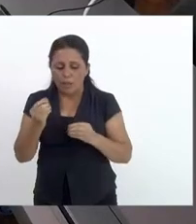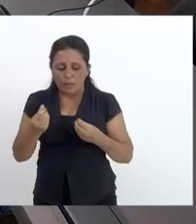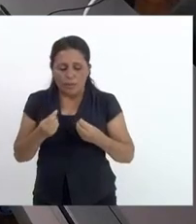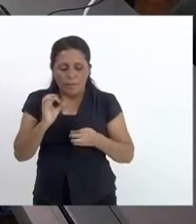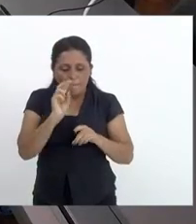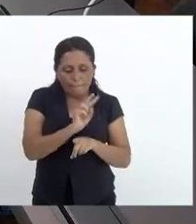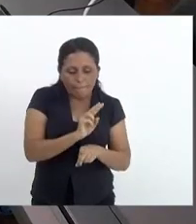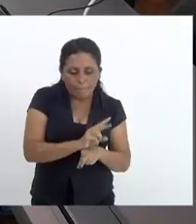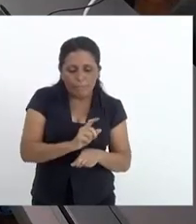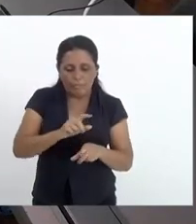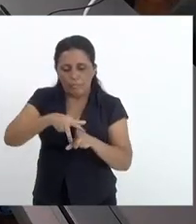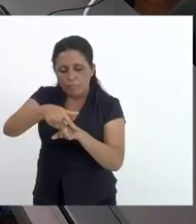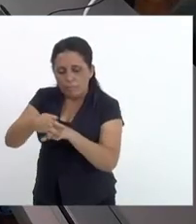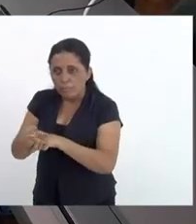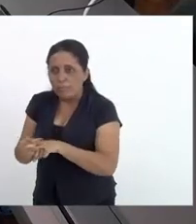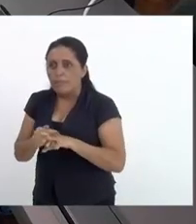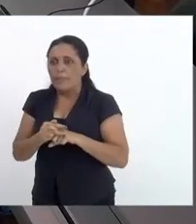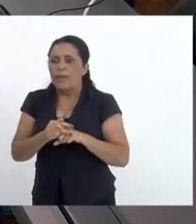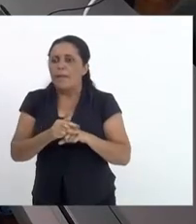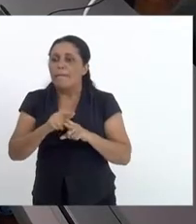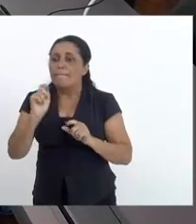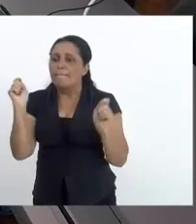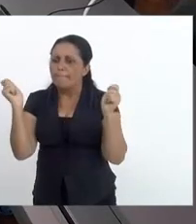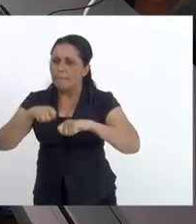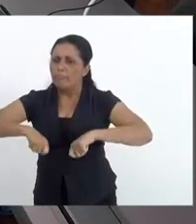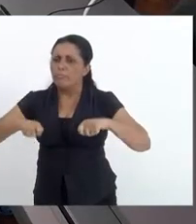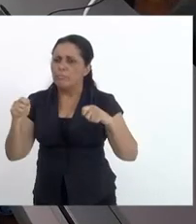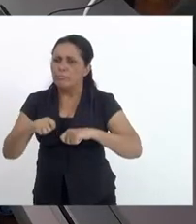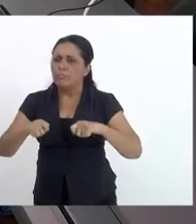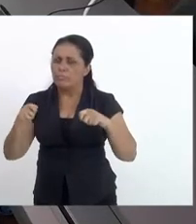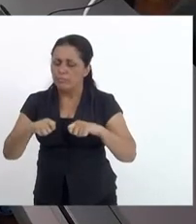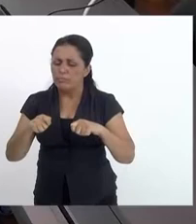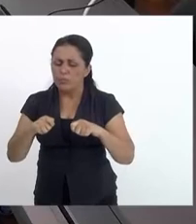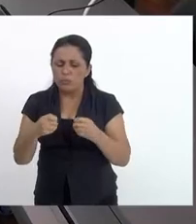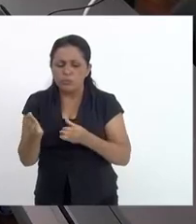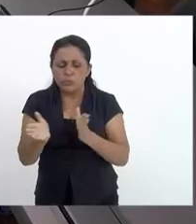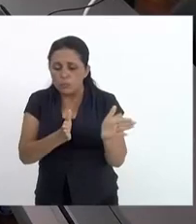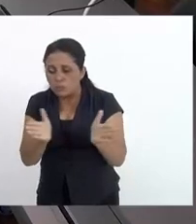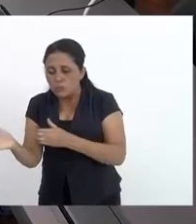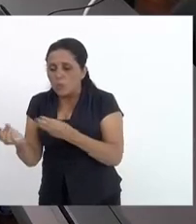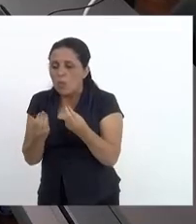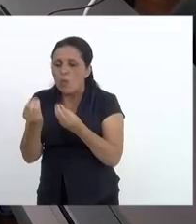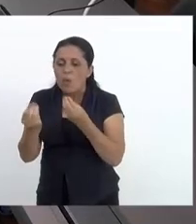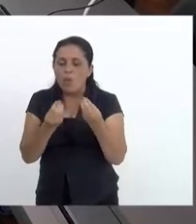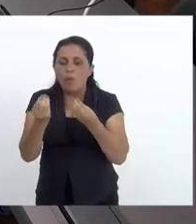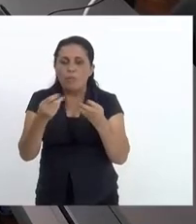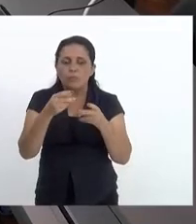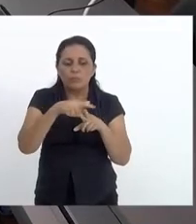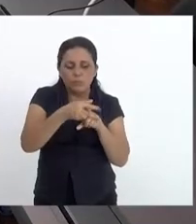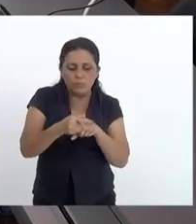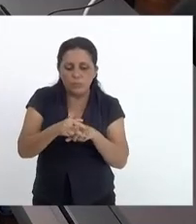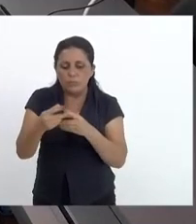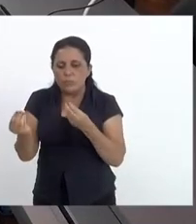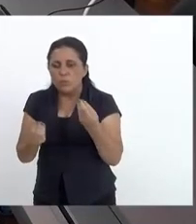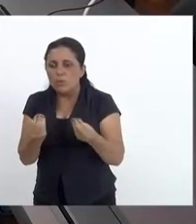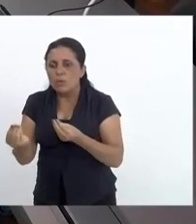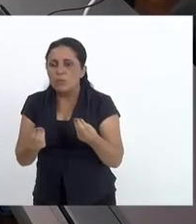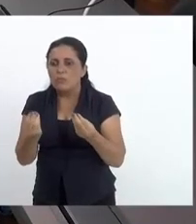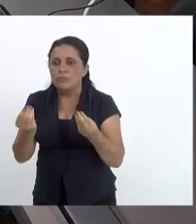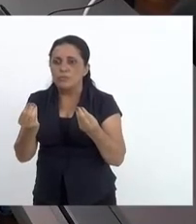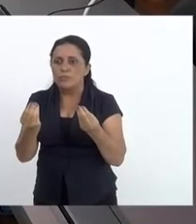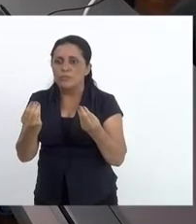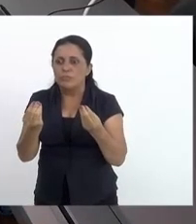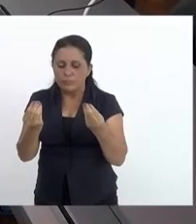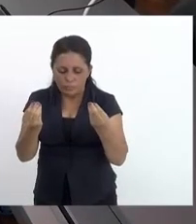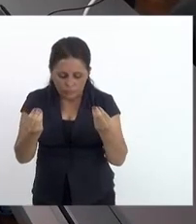No outro, a gente ainda pode tentar uma saída aí por conta da competência ali da concessão, mas esse aí não tem jeito.